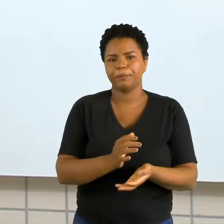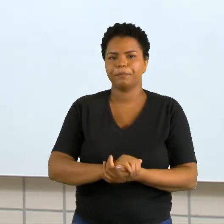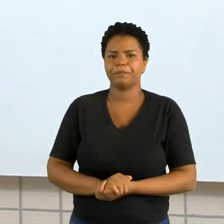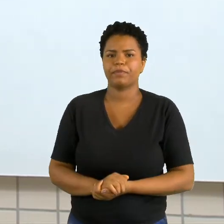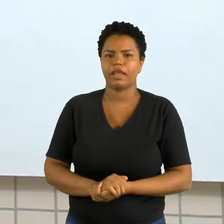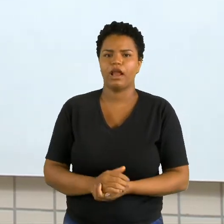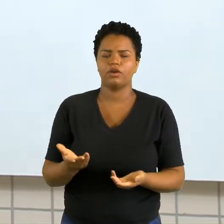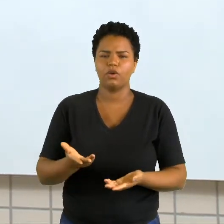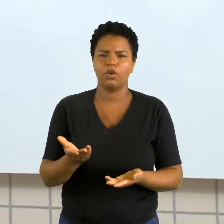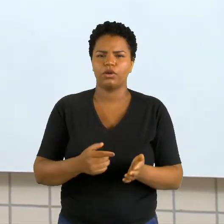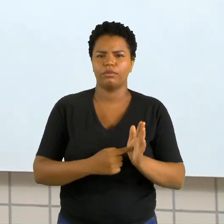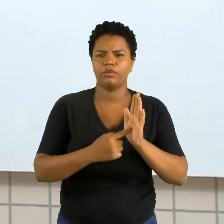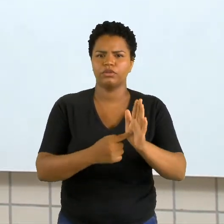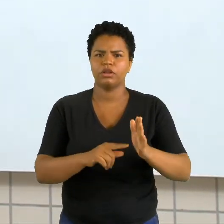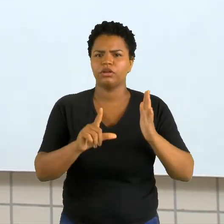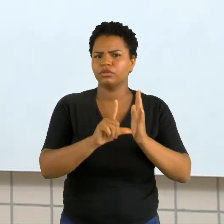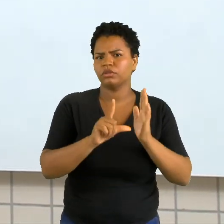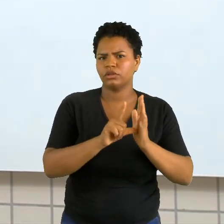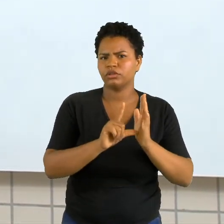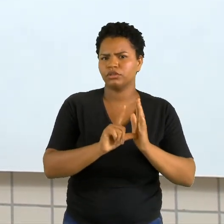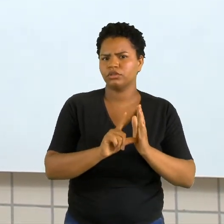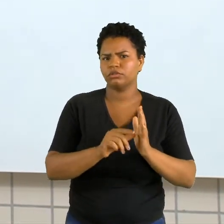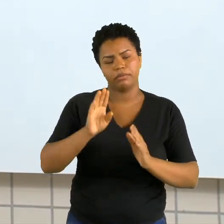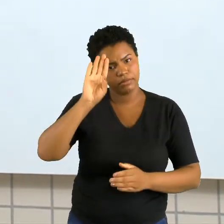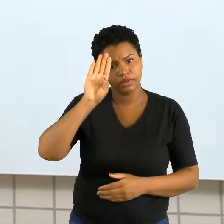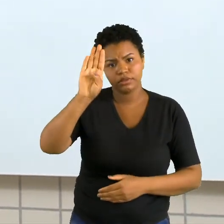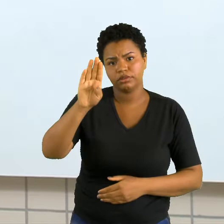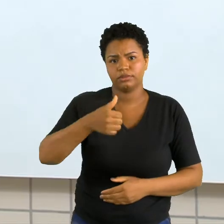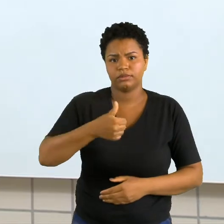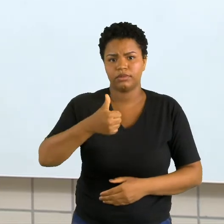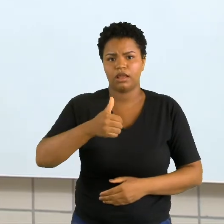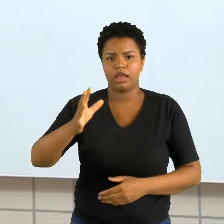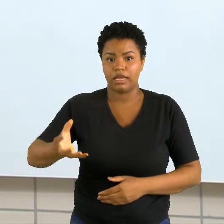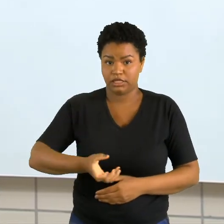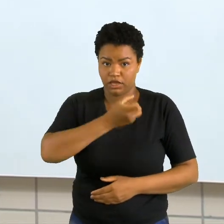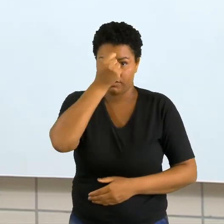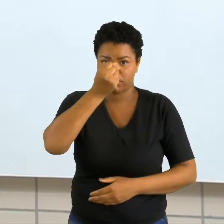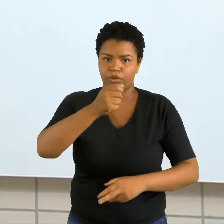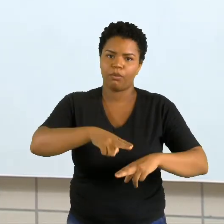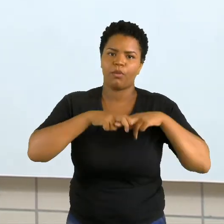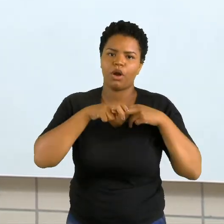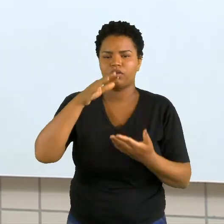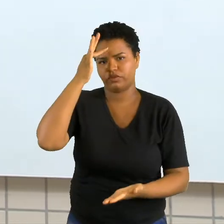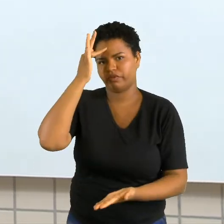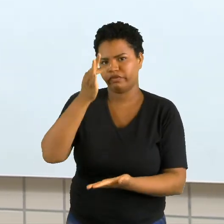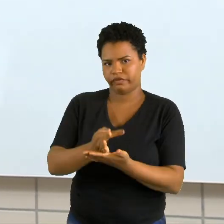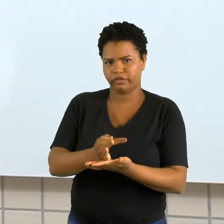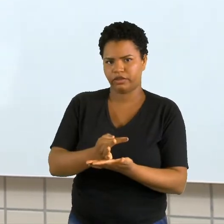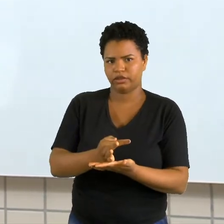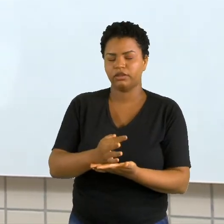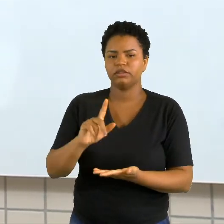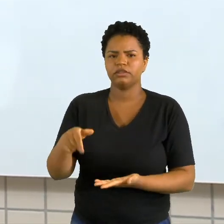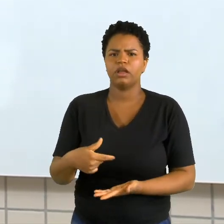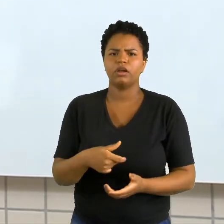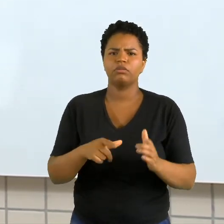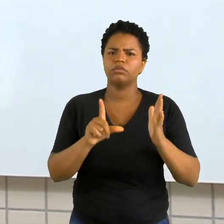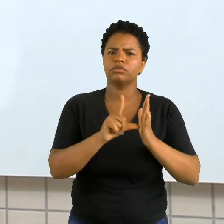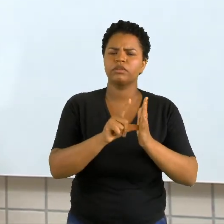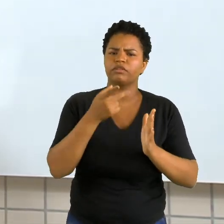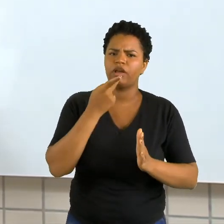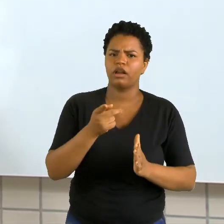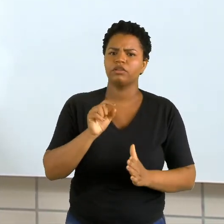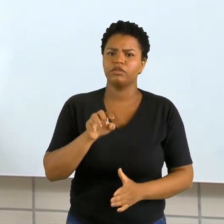Católica, em resposta disso, tá, vai excomungar ele, né? E aí Martinho Lutero vai romper com a Igreja Católica e vai criar uma